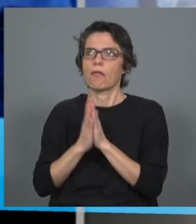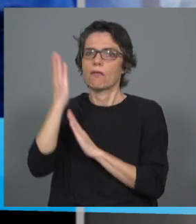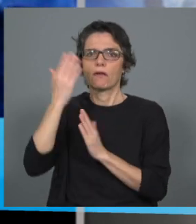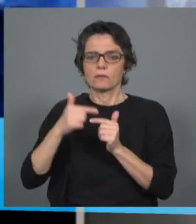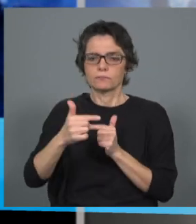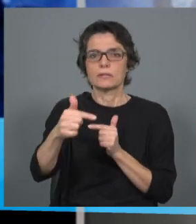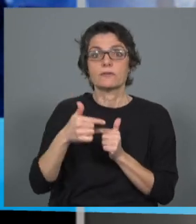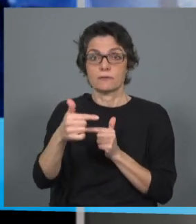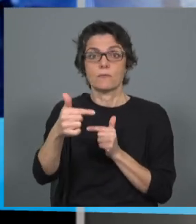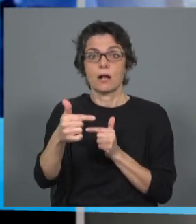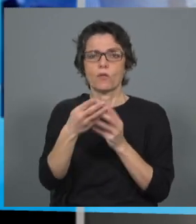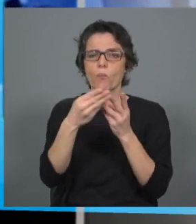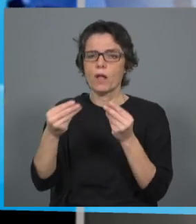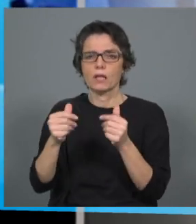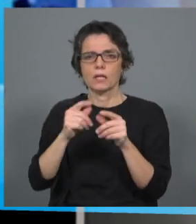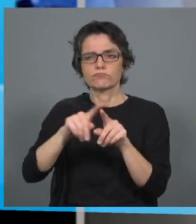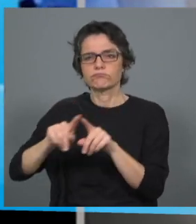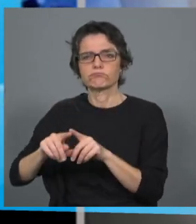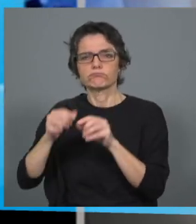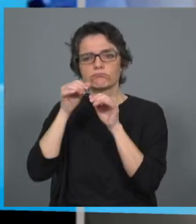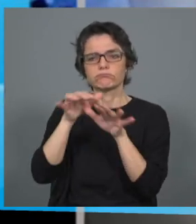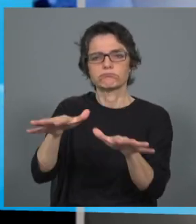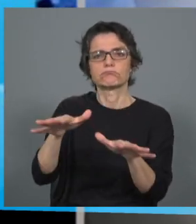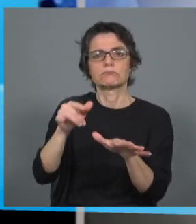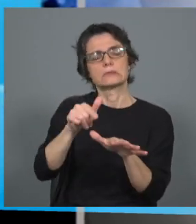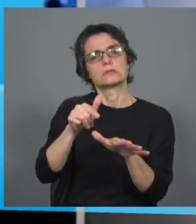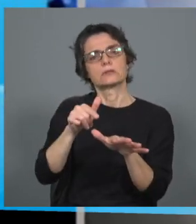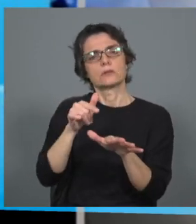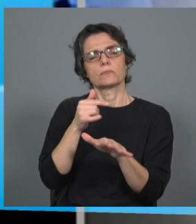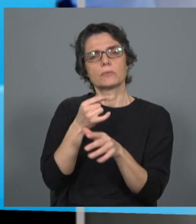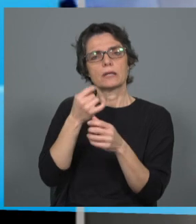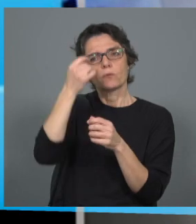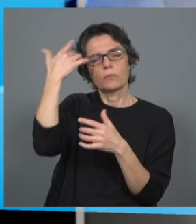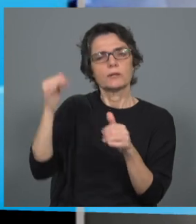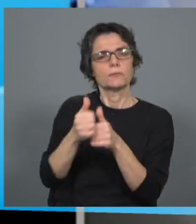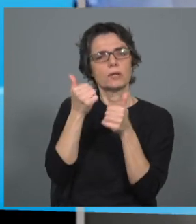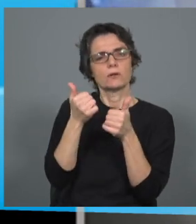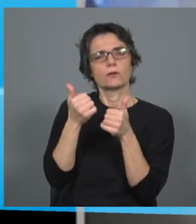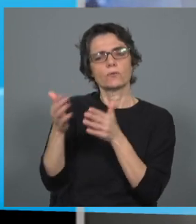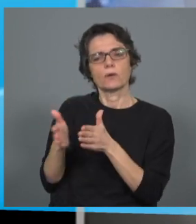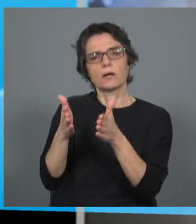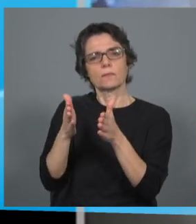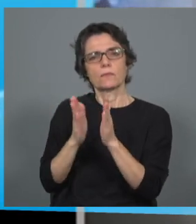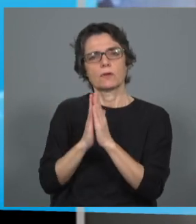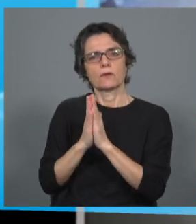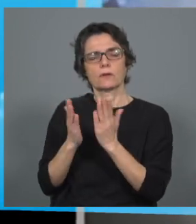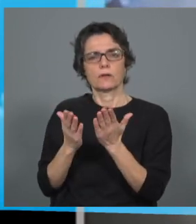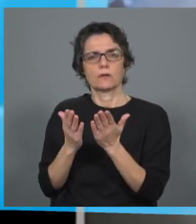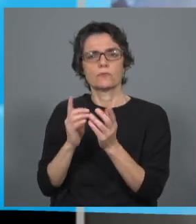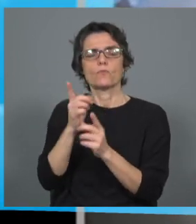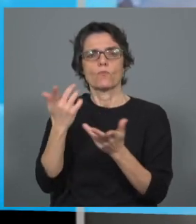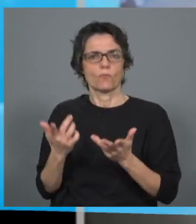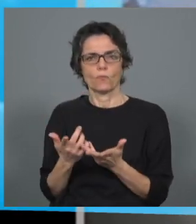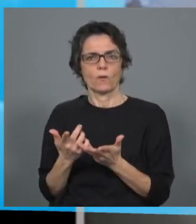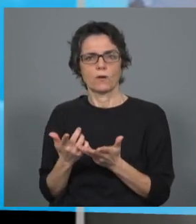a semana. Todas as vocações. Bem, a primeira vocação é logo a de sermos batizados, mas depois, ao